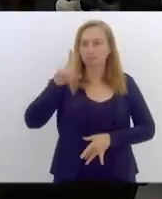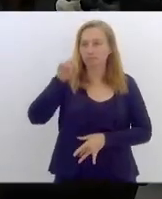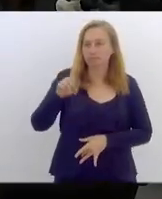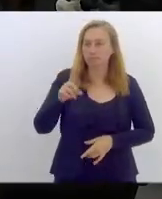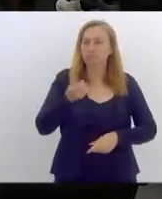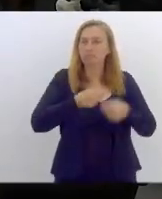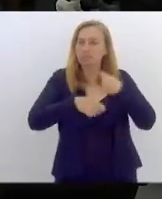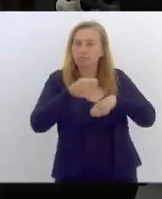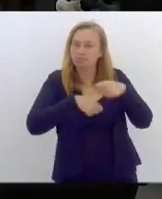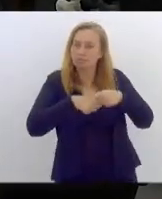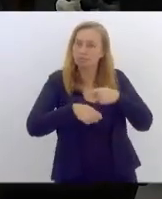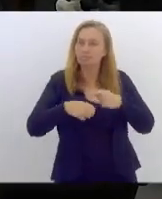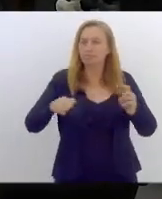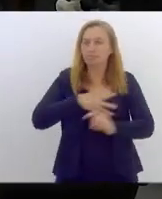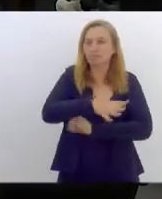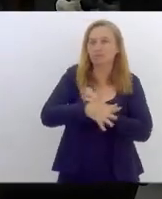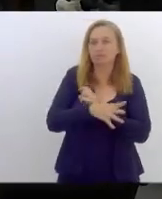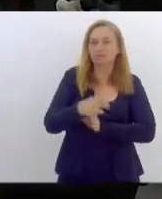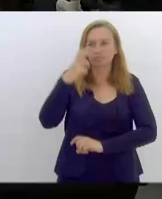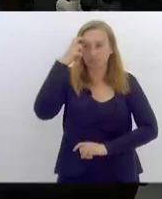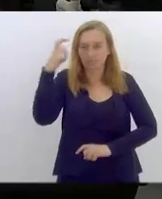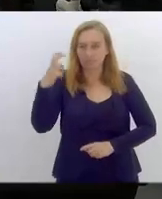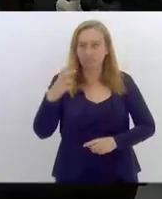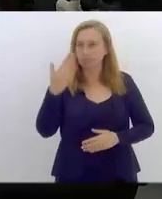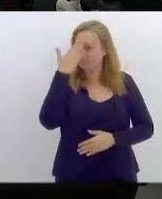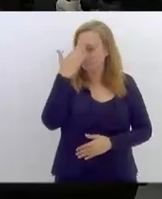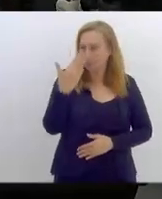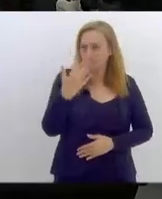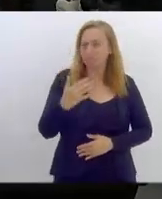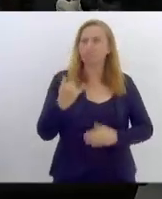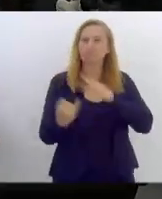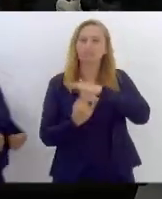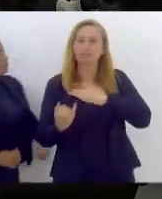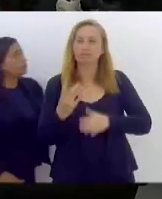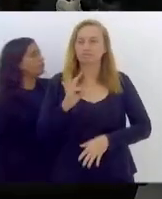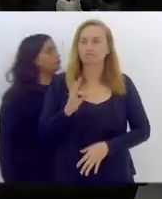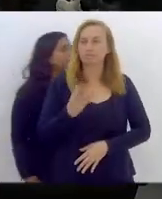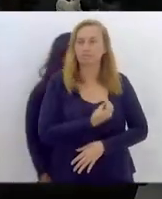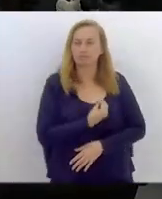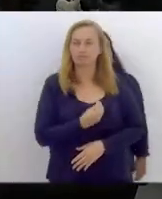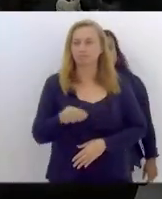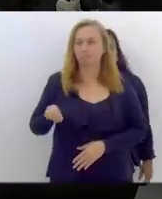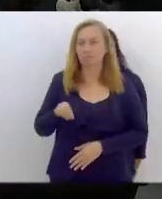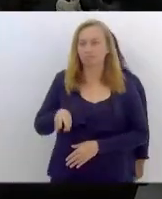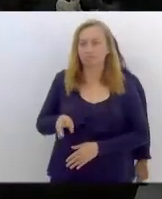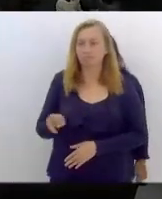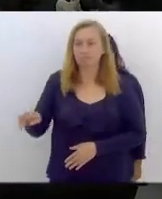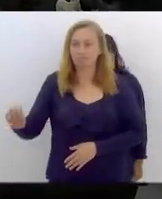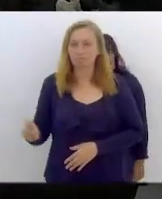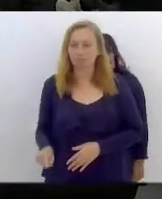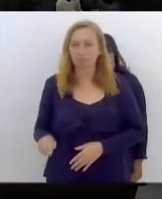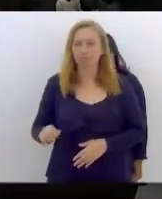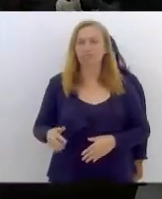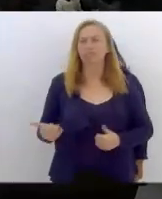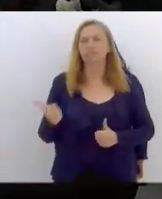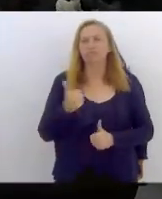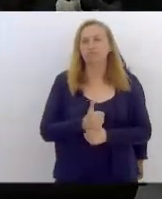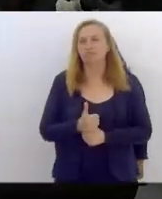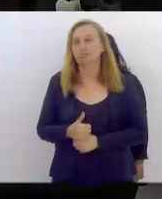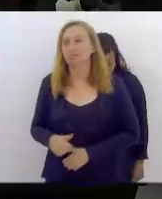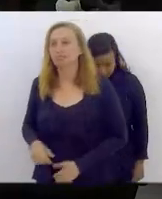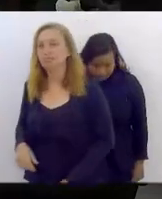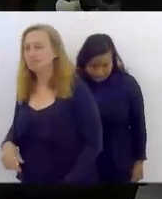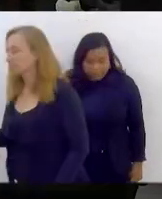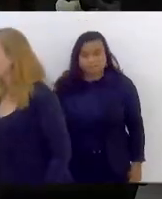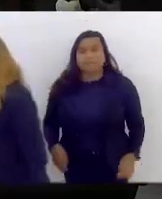econômicos, sociais e culturais. Muito obrigada, Instituto Transmaré. Bom, convido agora o projeto